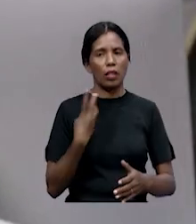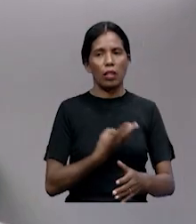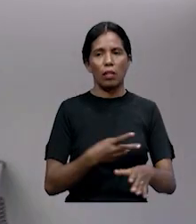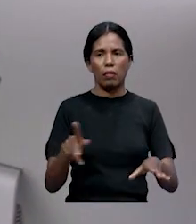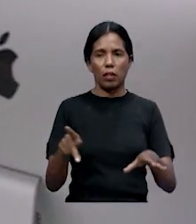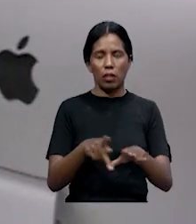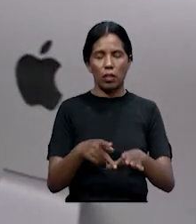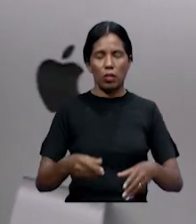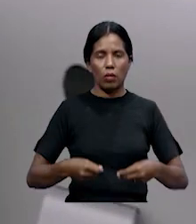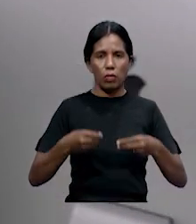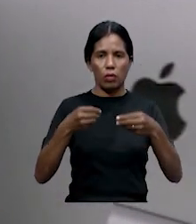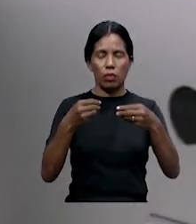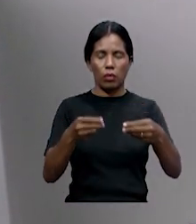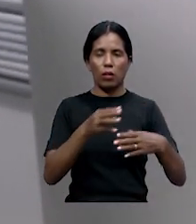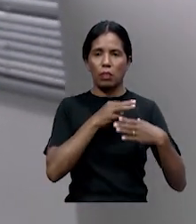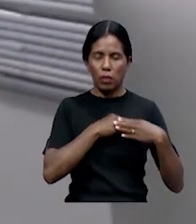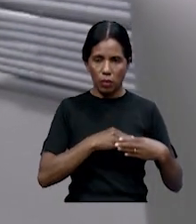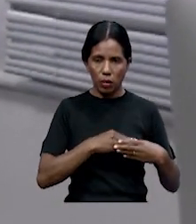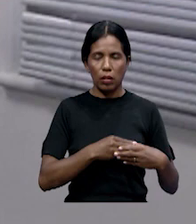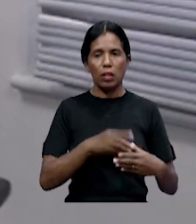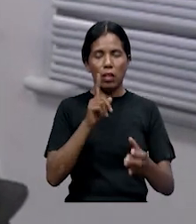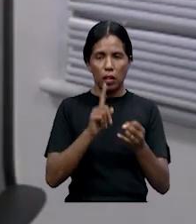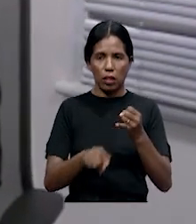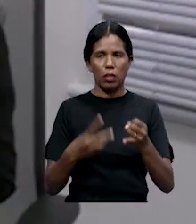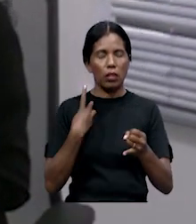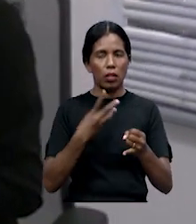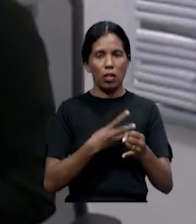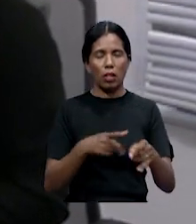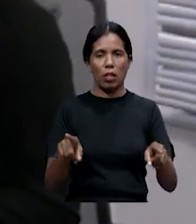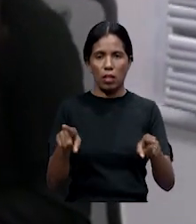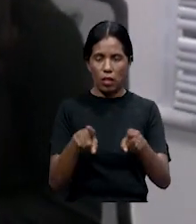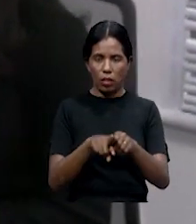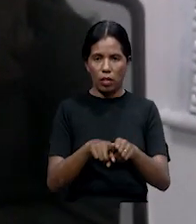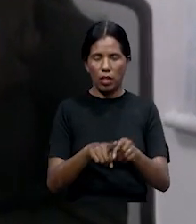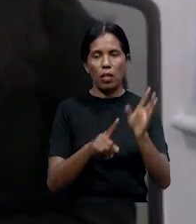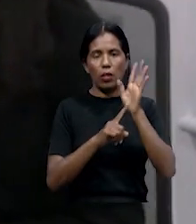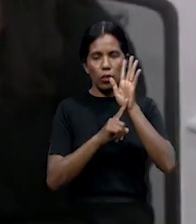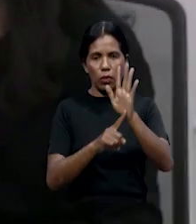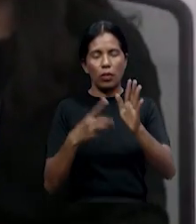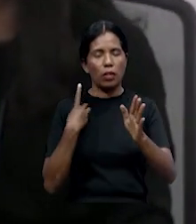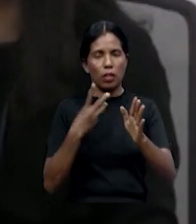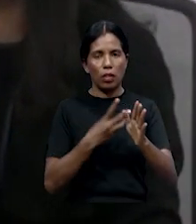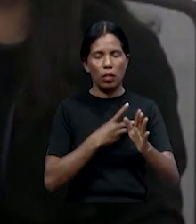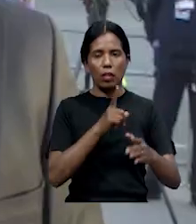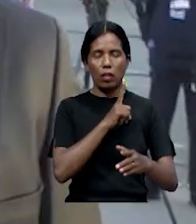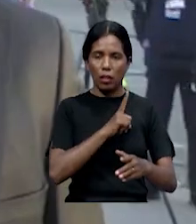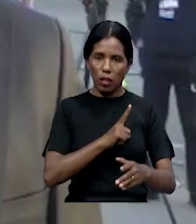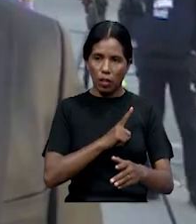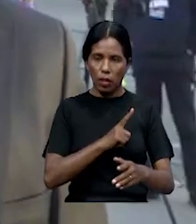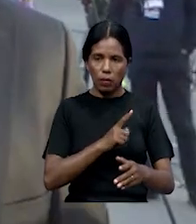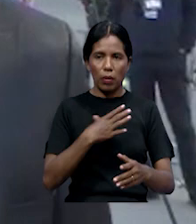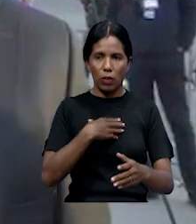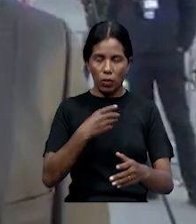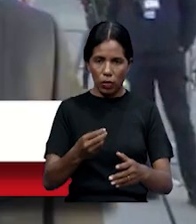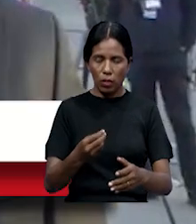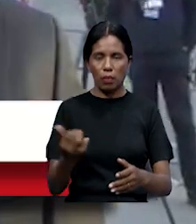fo homenagem ikus ba Rainha Elizabeth ne hanessa zesto ida hatu di tenia laran nebe simpatia bania e